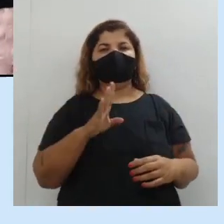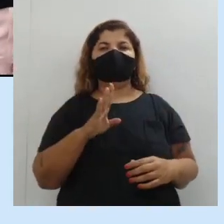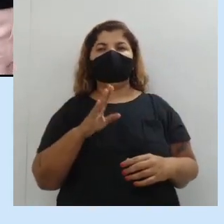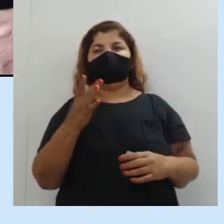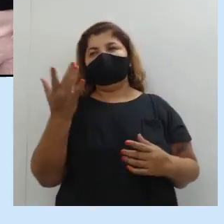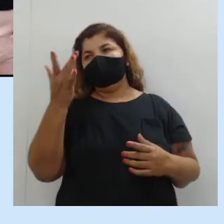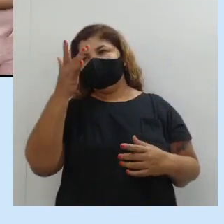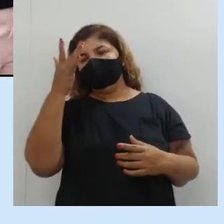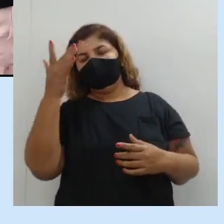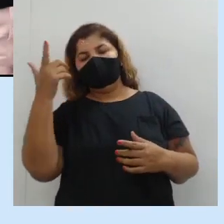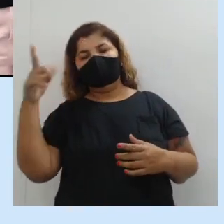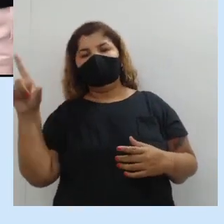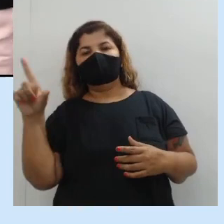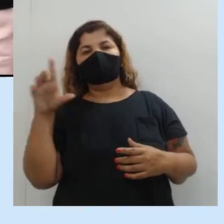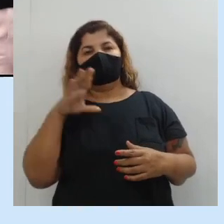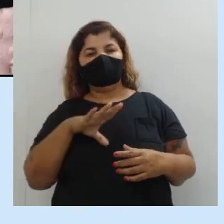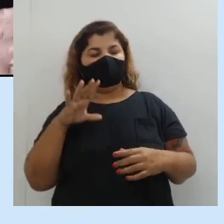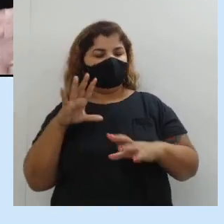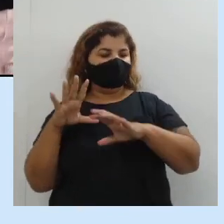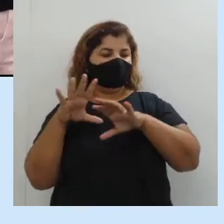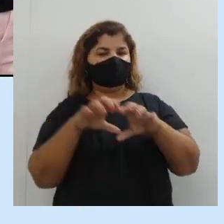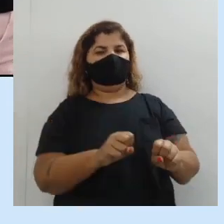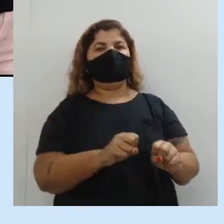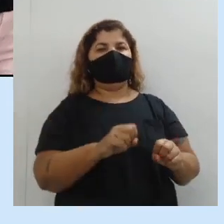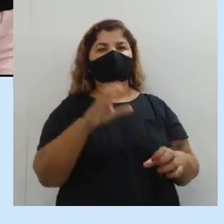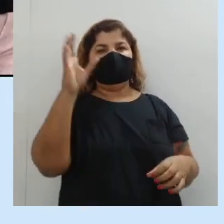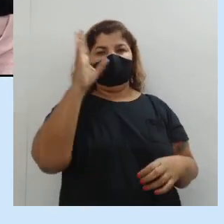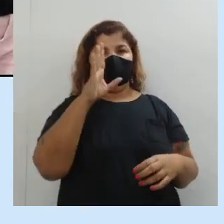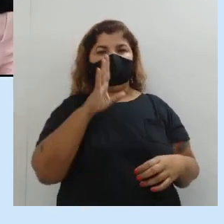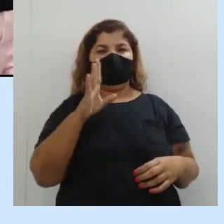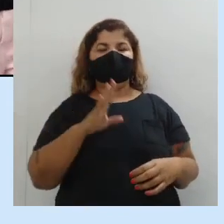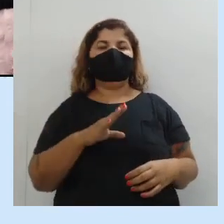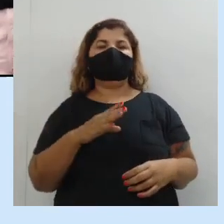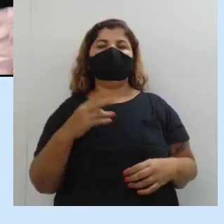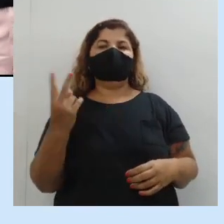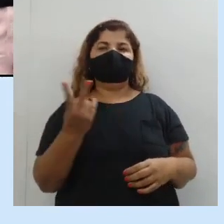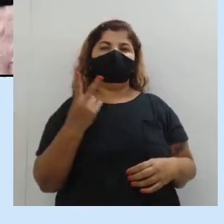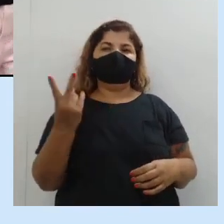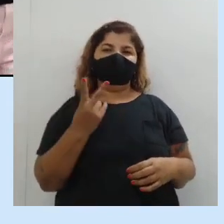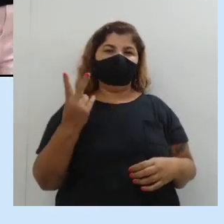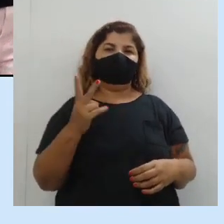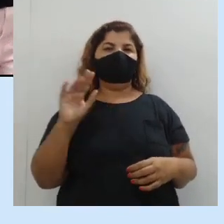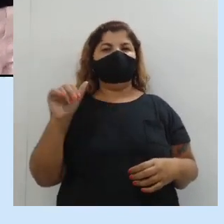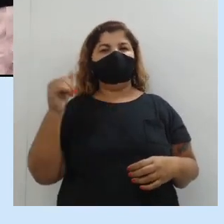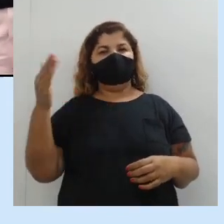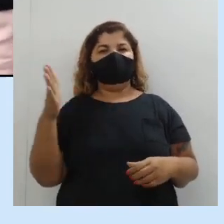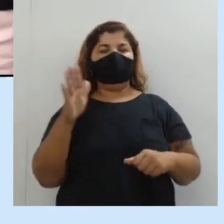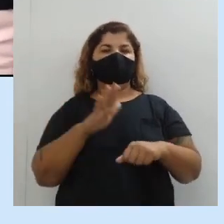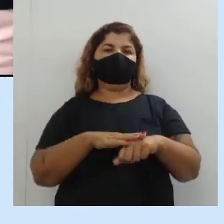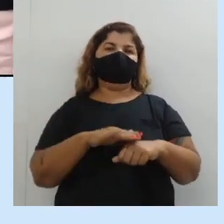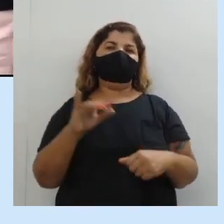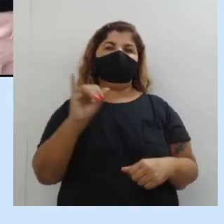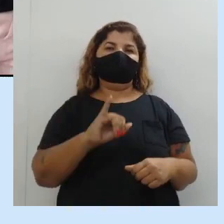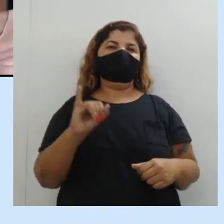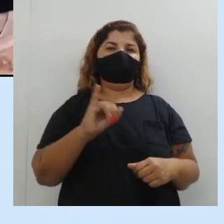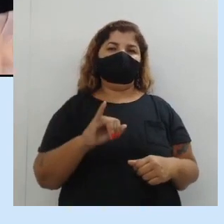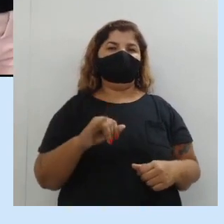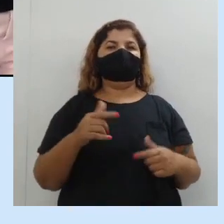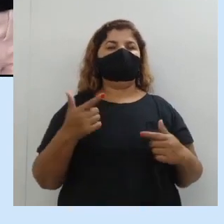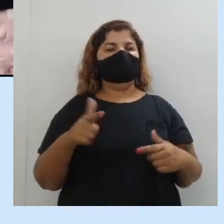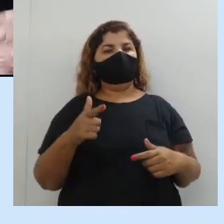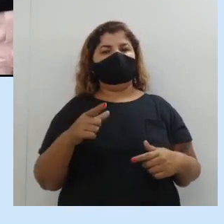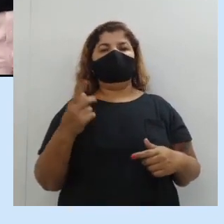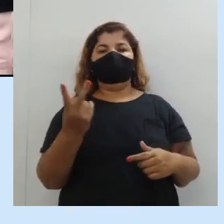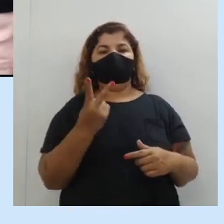sendo colocada ali em xeque, que valores estrangeiros são mais importantes e não há uma valorização do